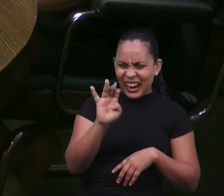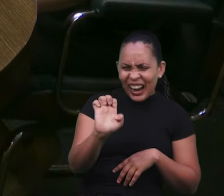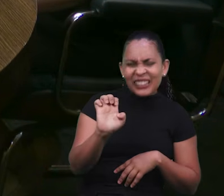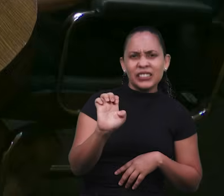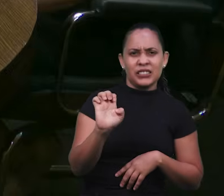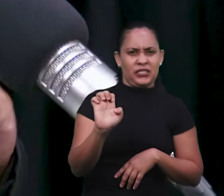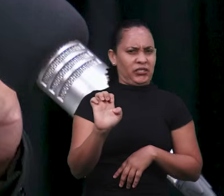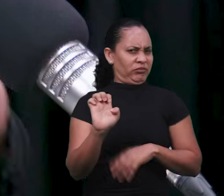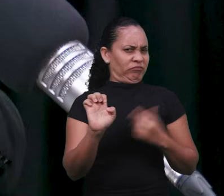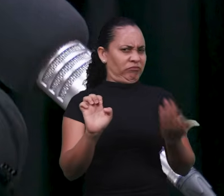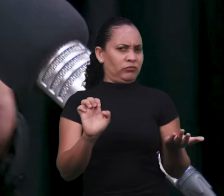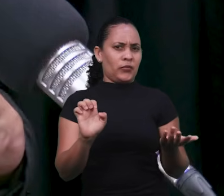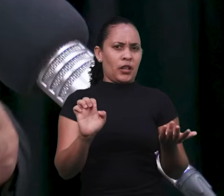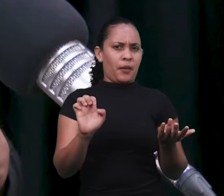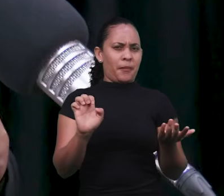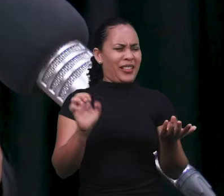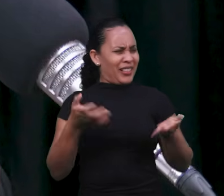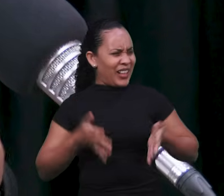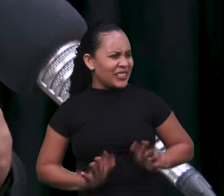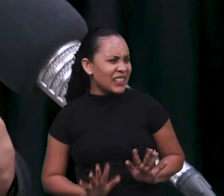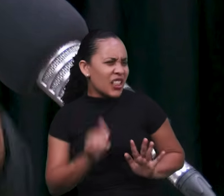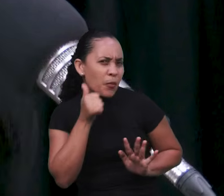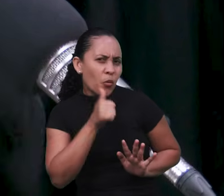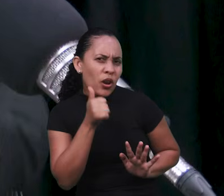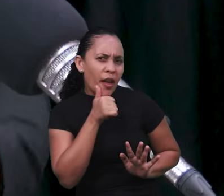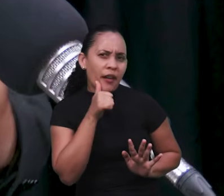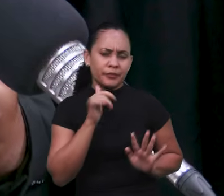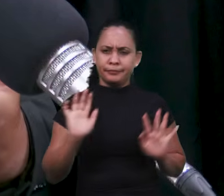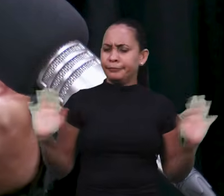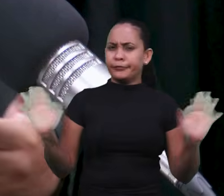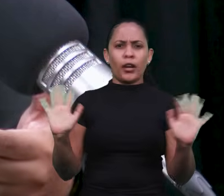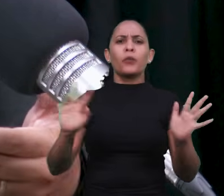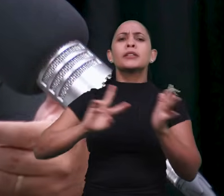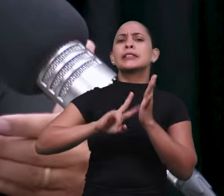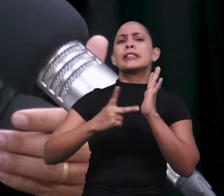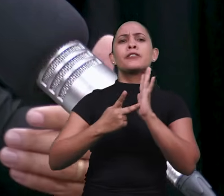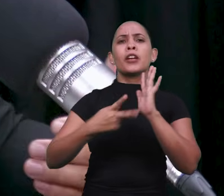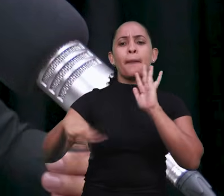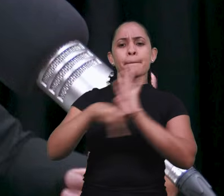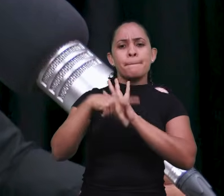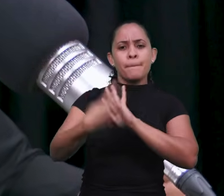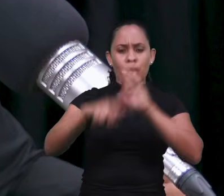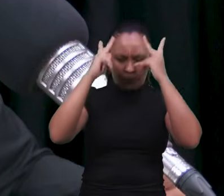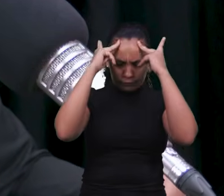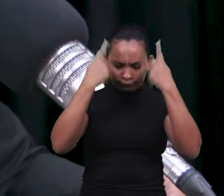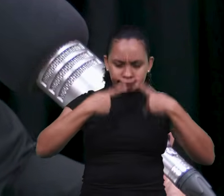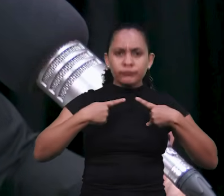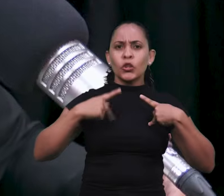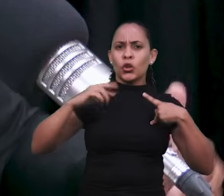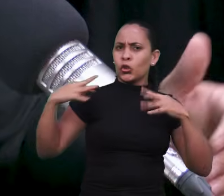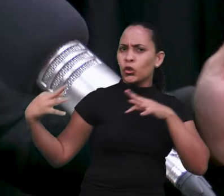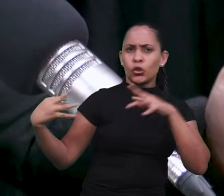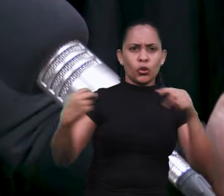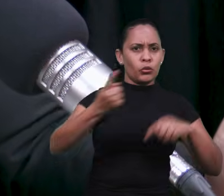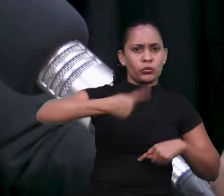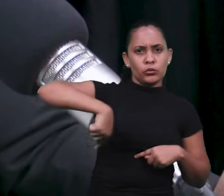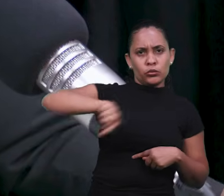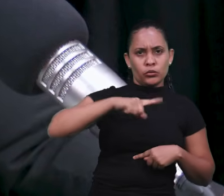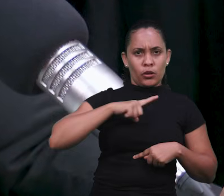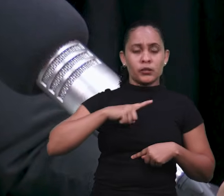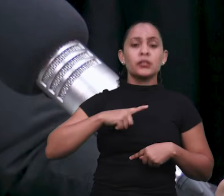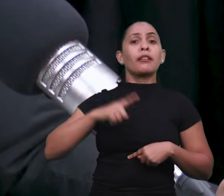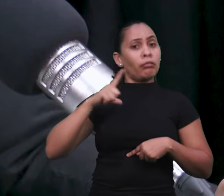fica muito vago, mas é de nascer da mulher. É uma coisa que é natural, que é própria do ser humano, é que todo mundo nasce, né, ocorre por esse